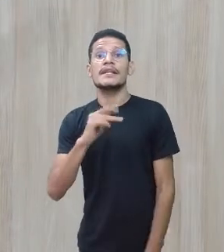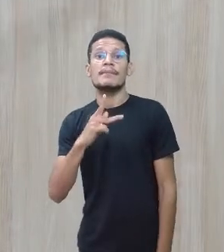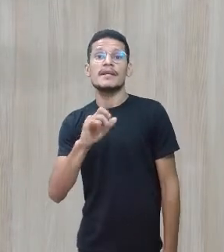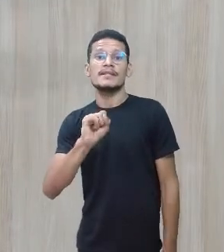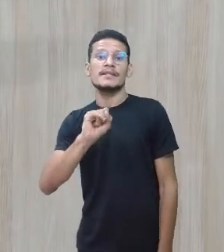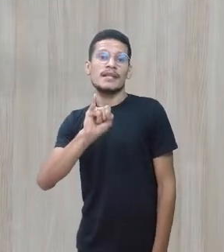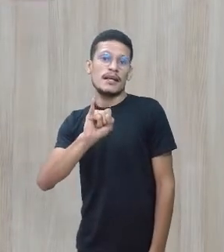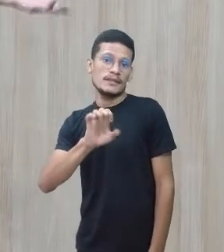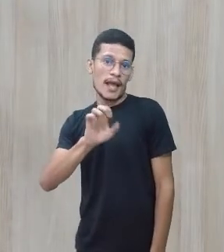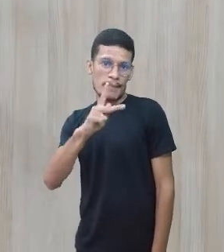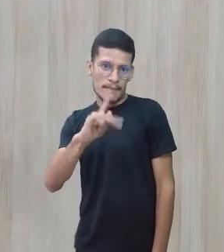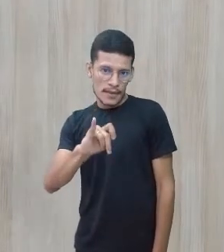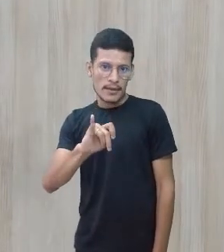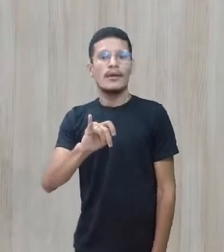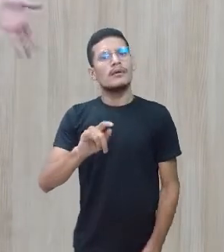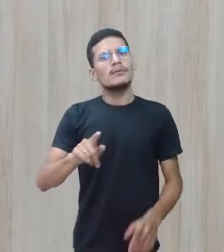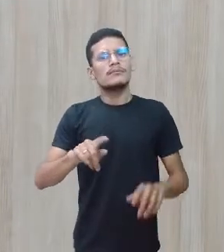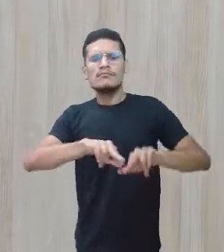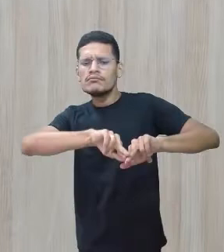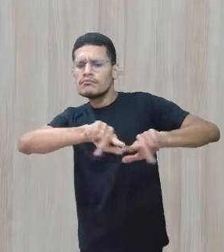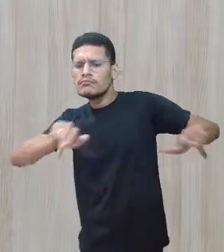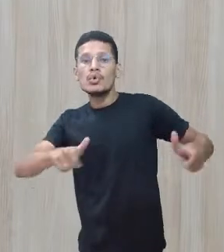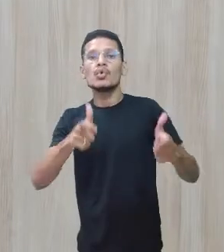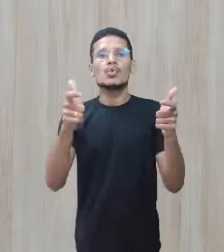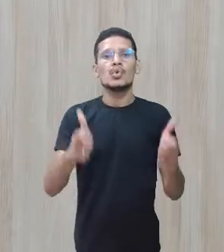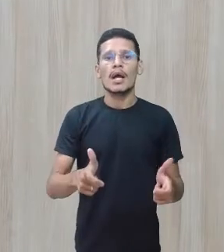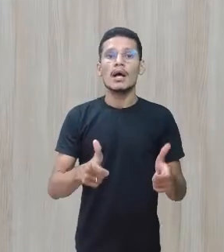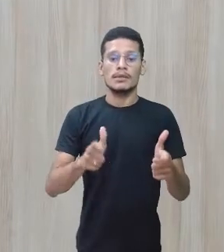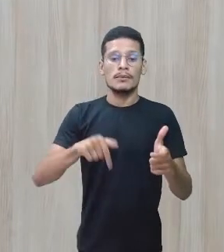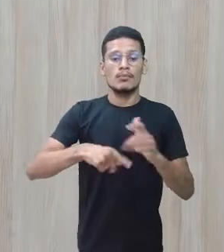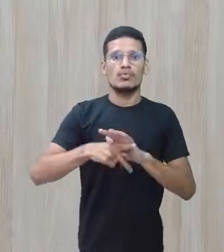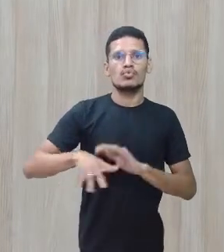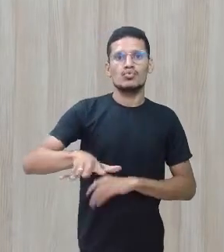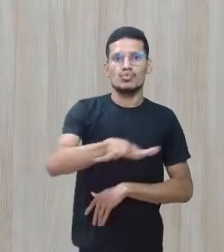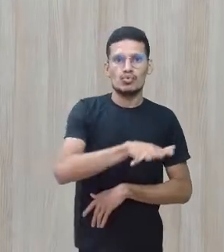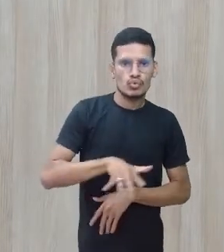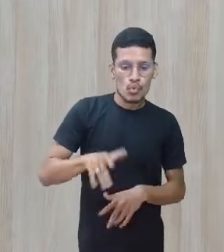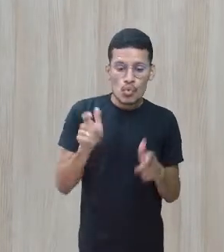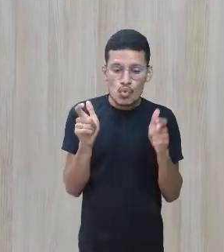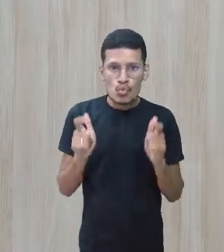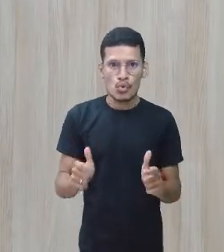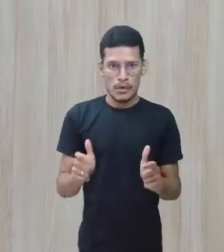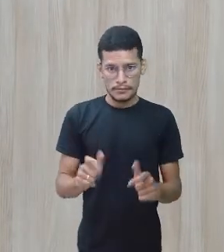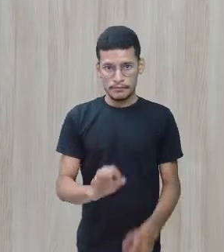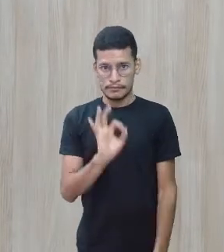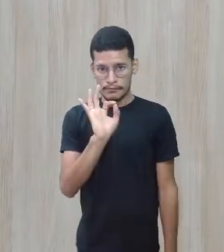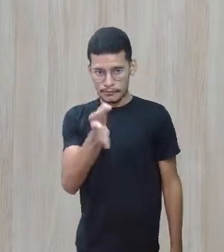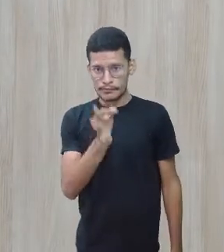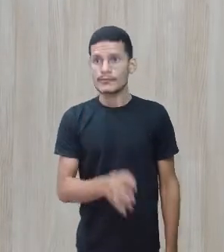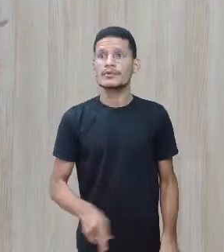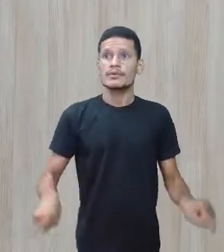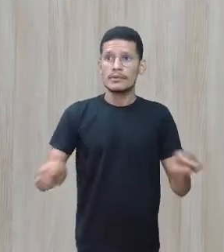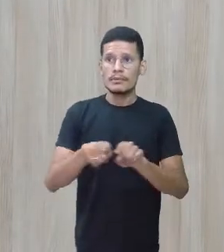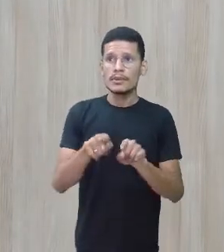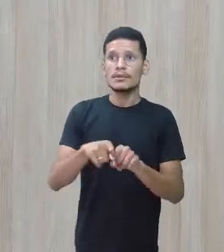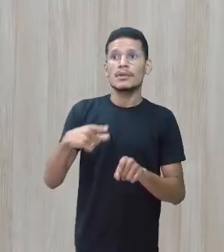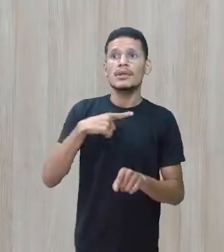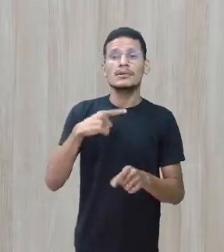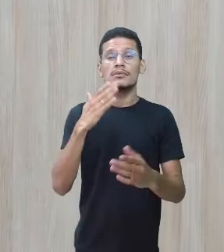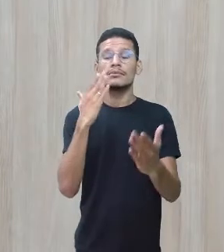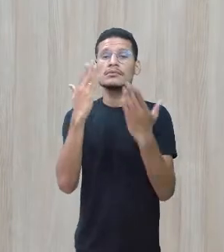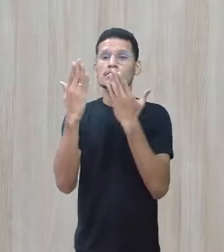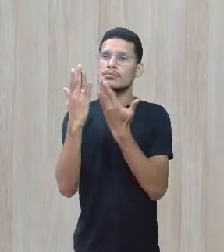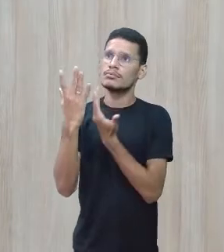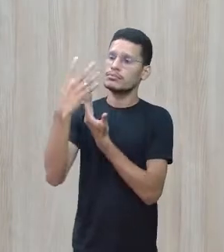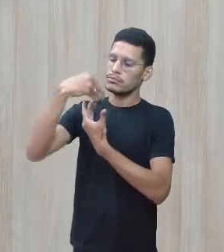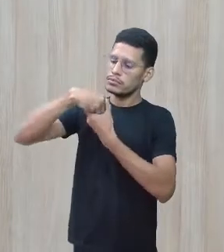são lugares, certo? Lugares físicos, são espaços. E a gente tem também um espaço